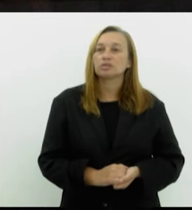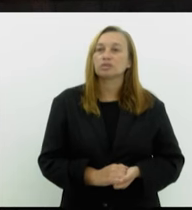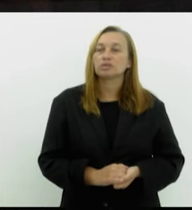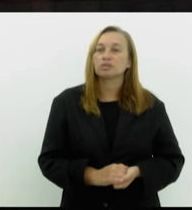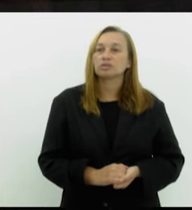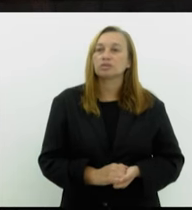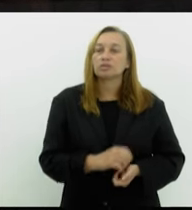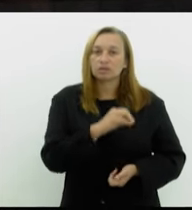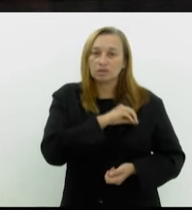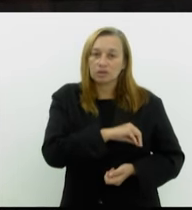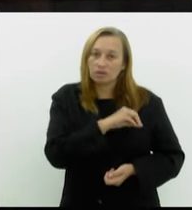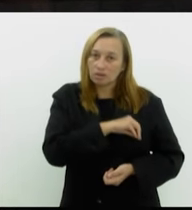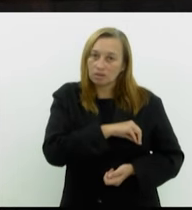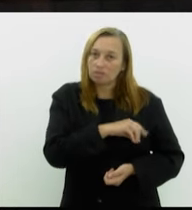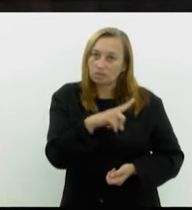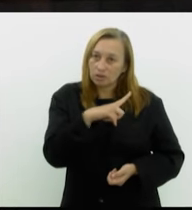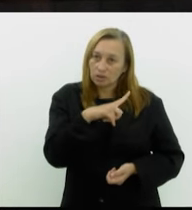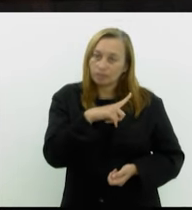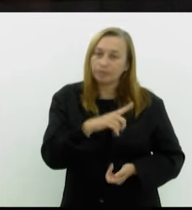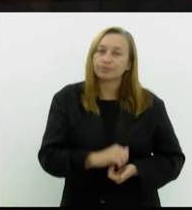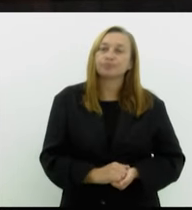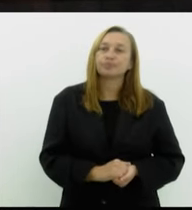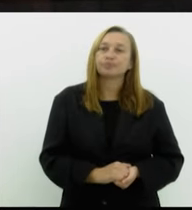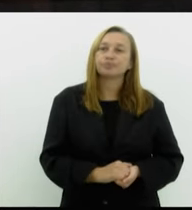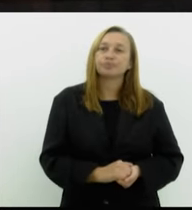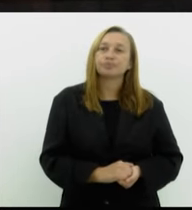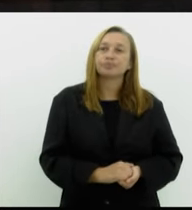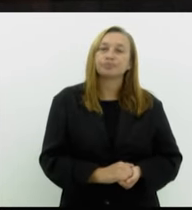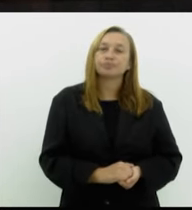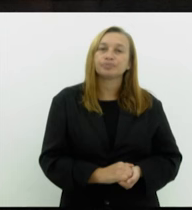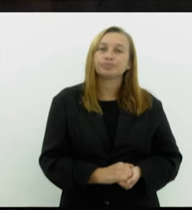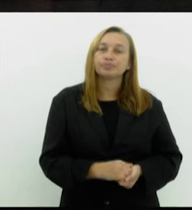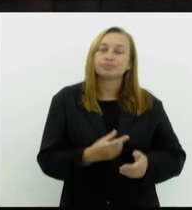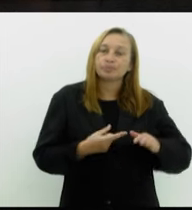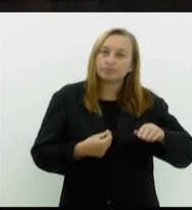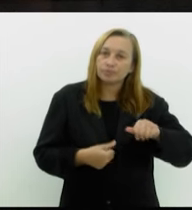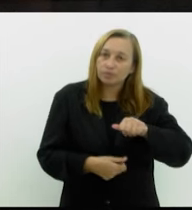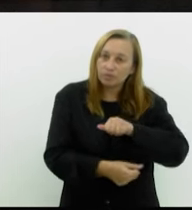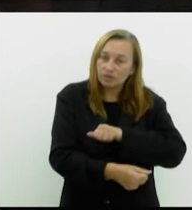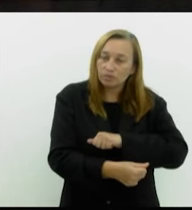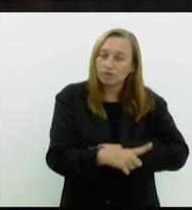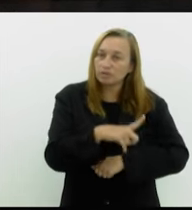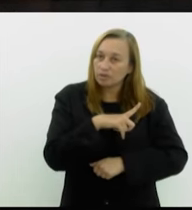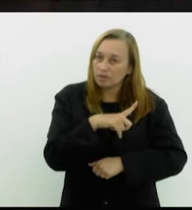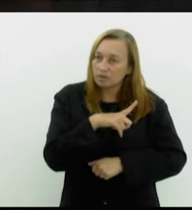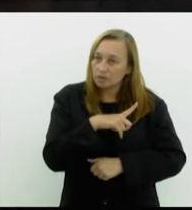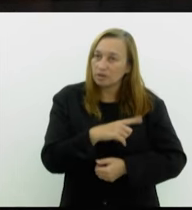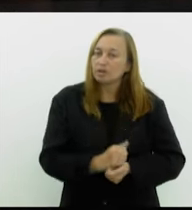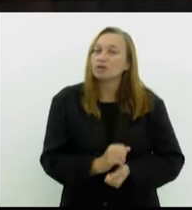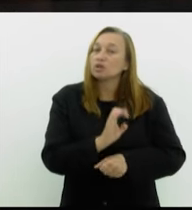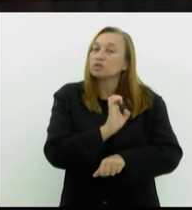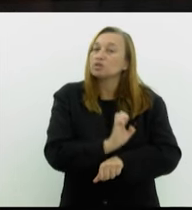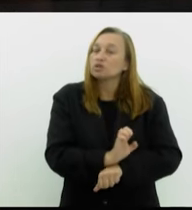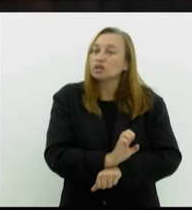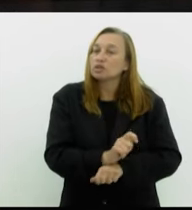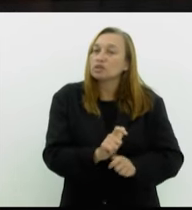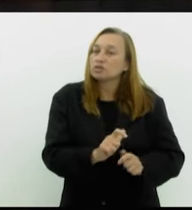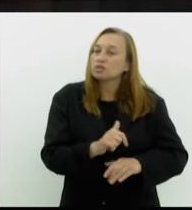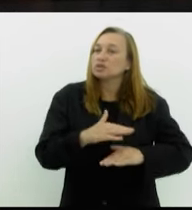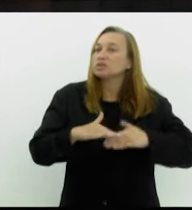remunerado. E que houvesse investimentos para que o Estado